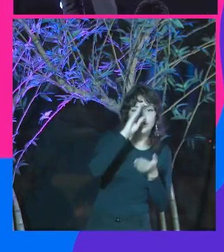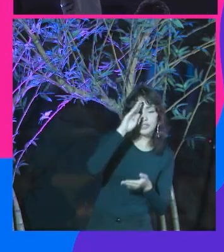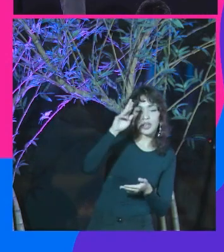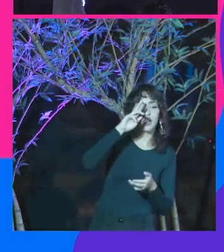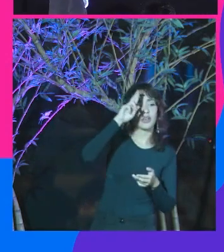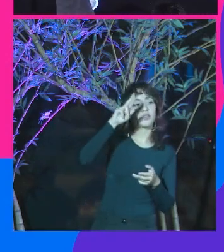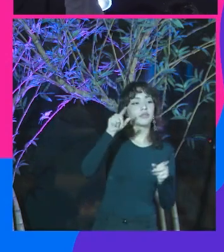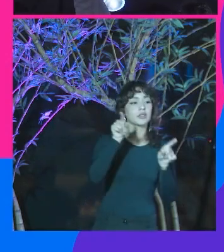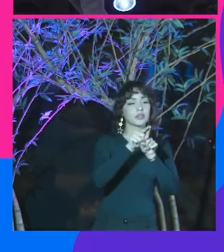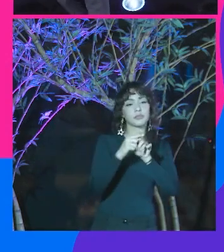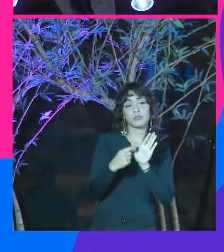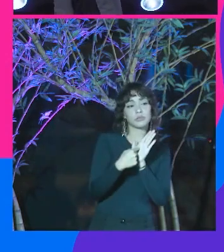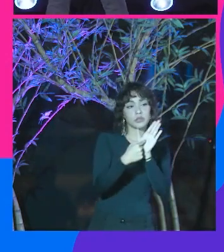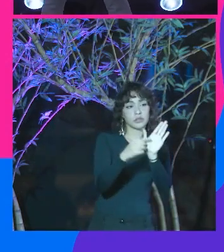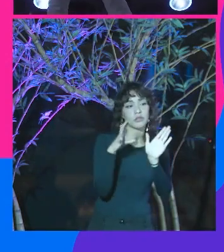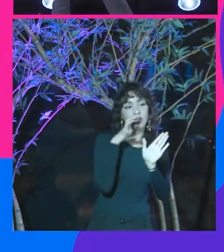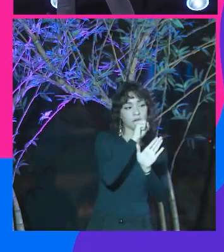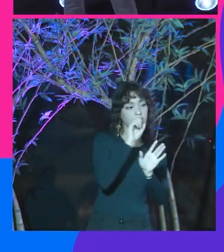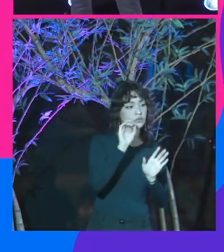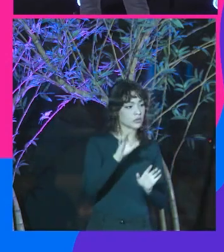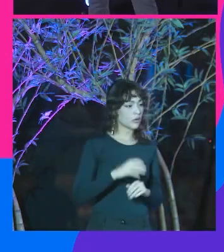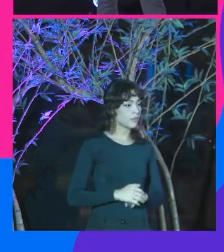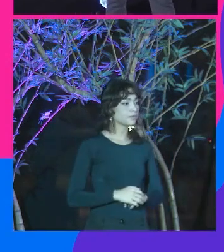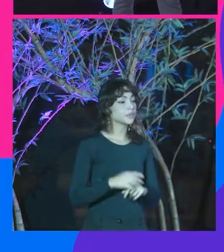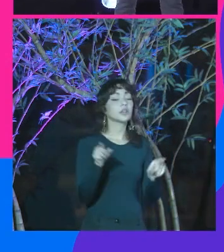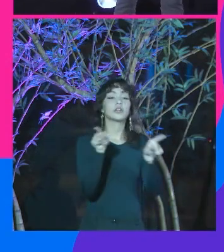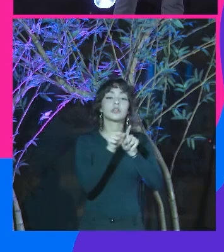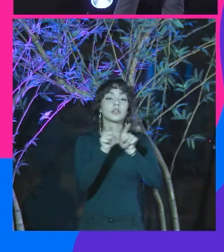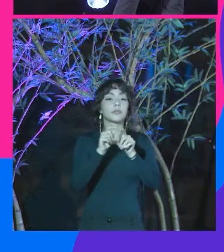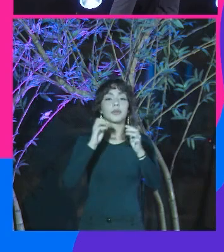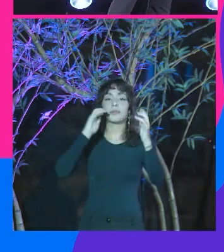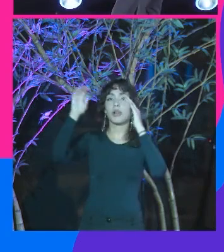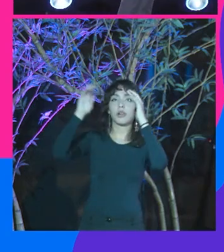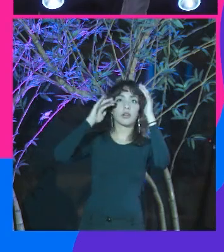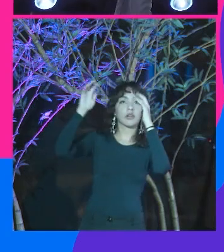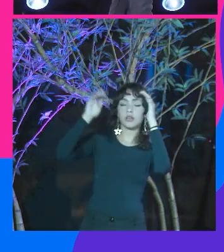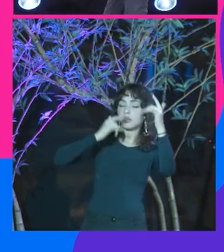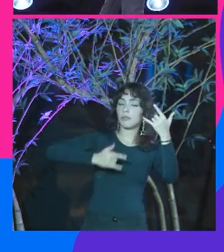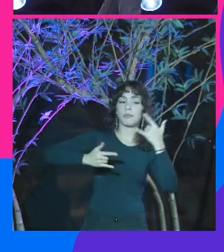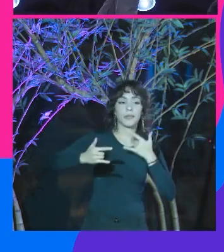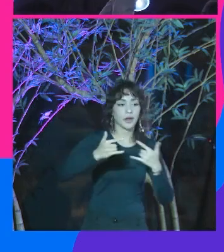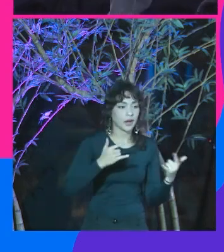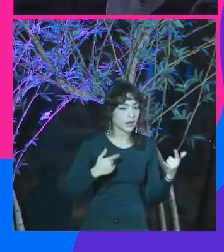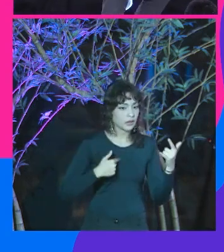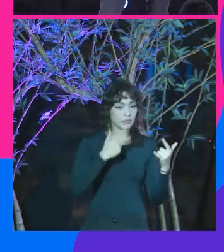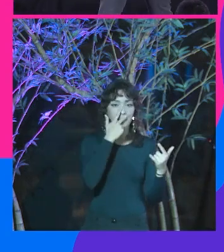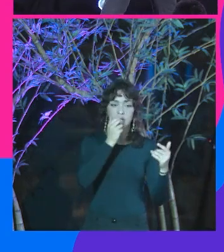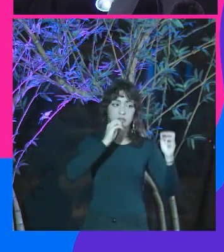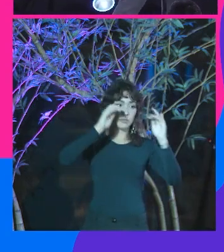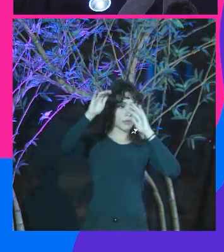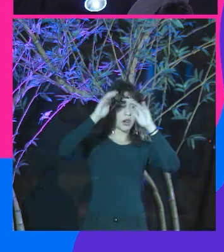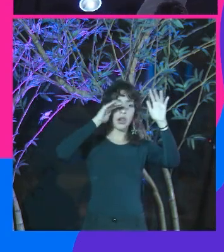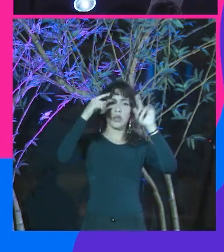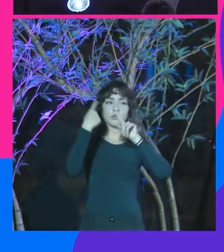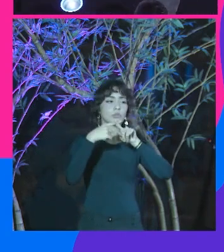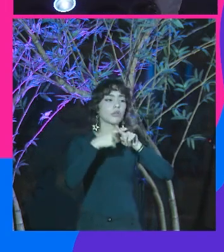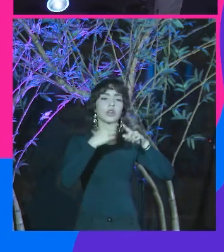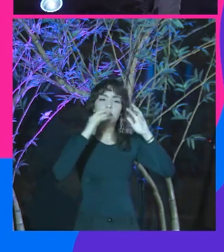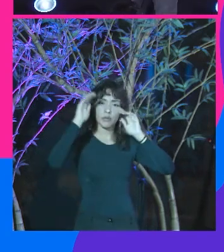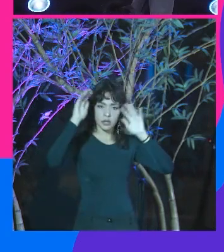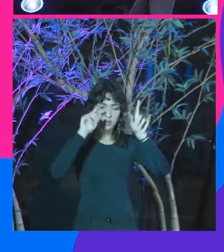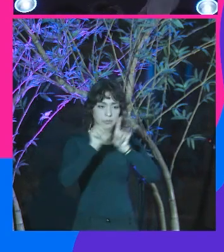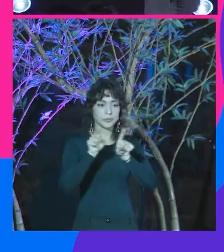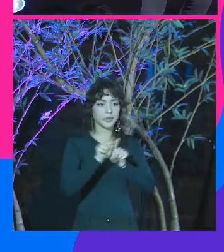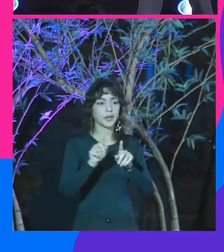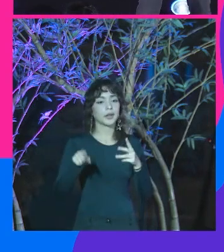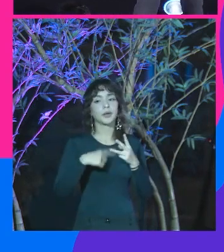fazer a marcação, tá, gente? Fala das alucinações artificiais das máquinas que começam a viajar e por que elas viajam.